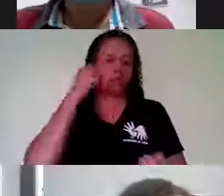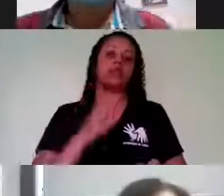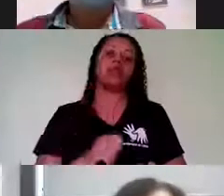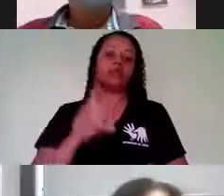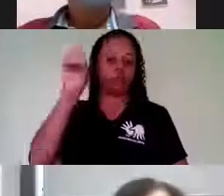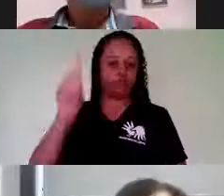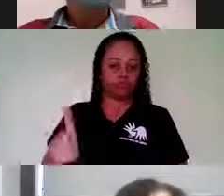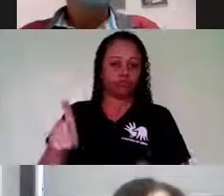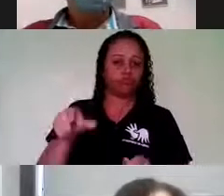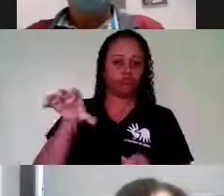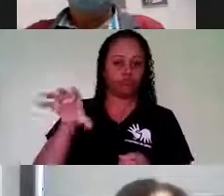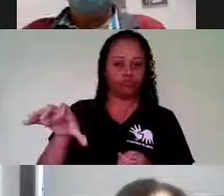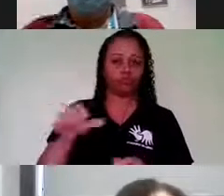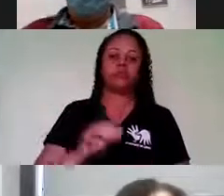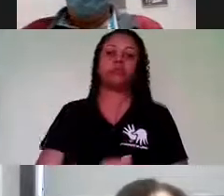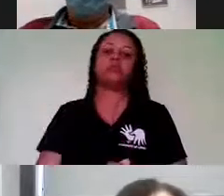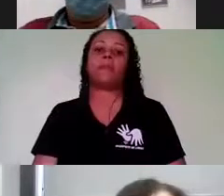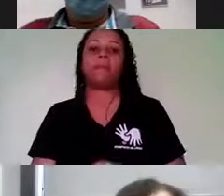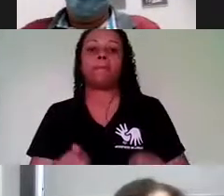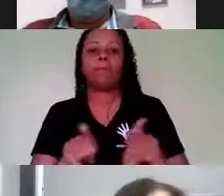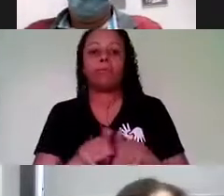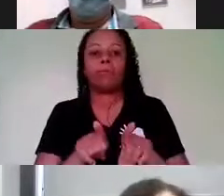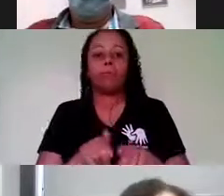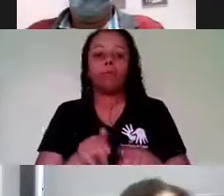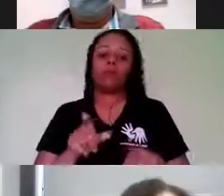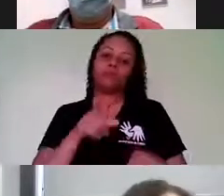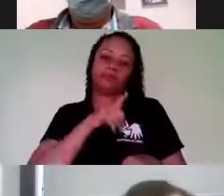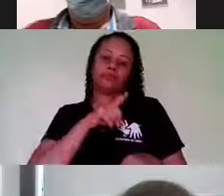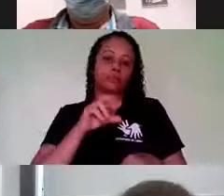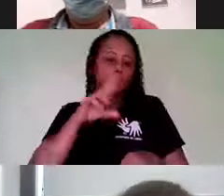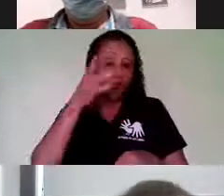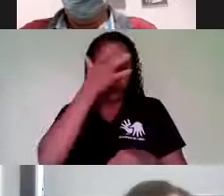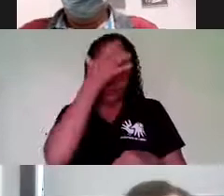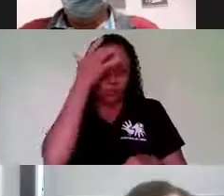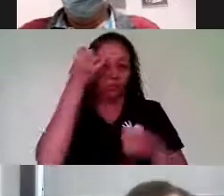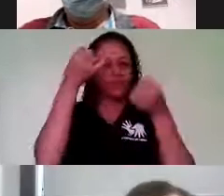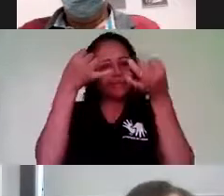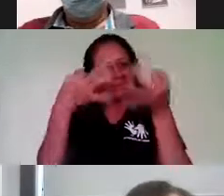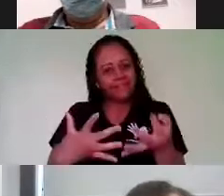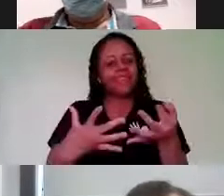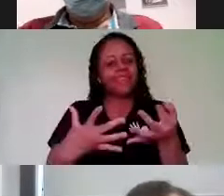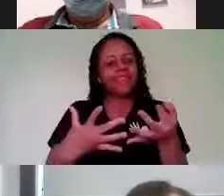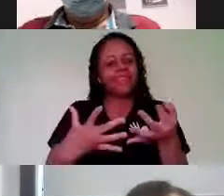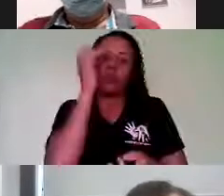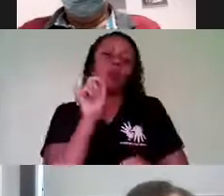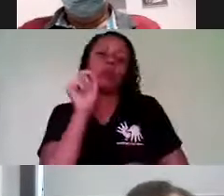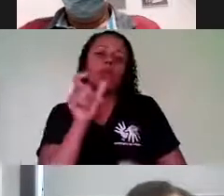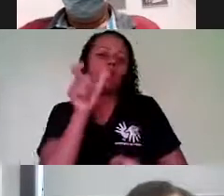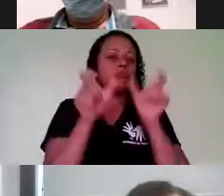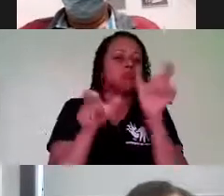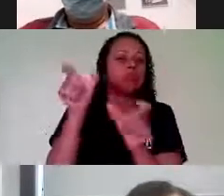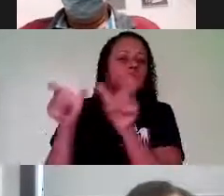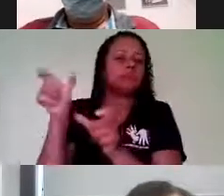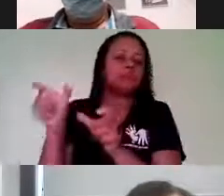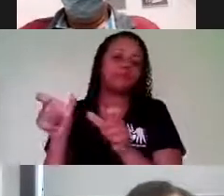A gente tem agora uma próxima fala, que é a sua, Clemente, para falar um pouquinho aqui para os, né, quem são os nossos convidados de